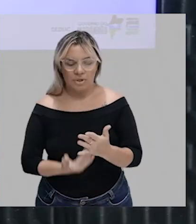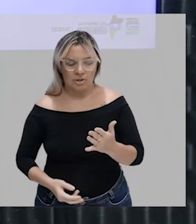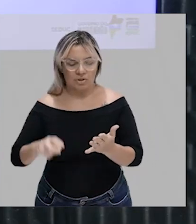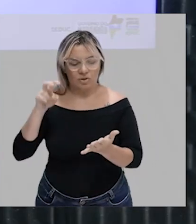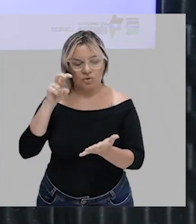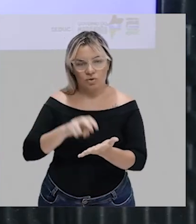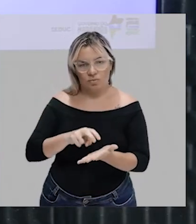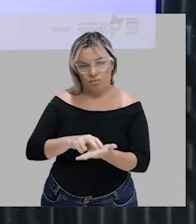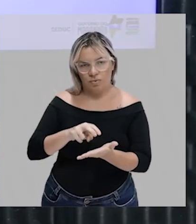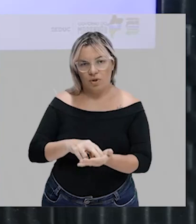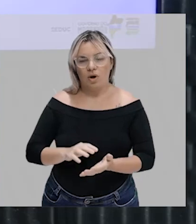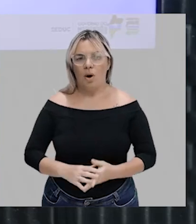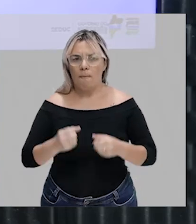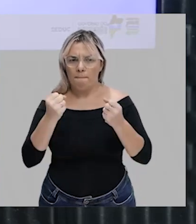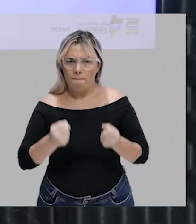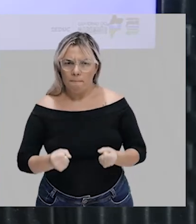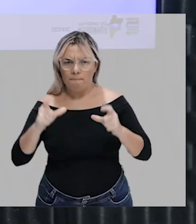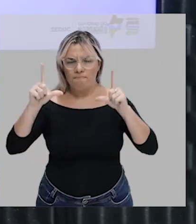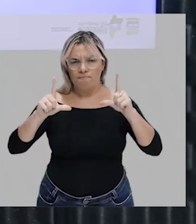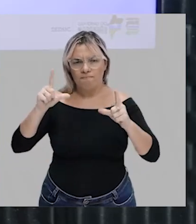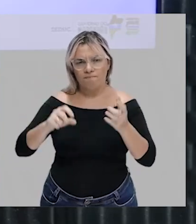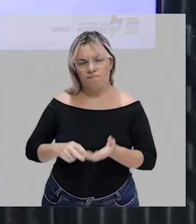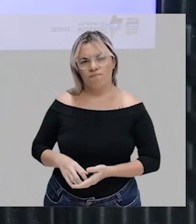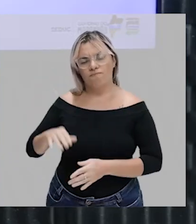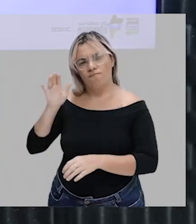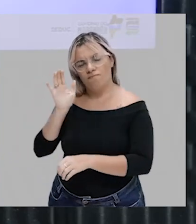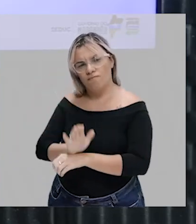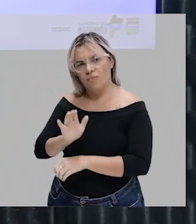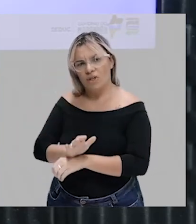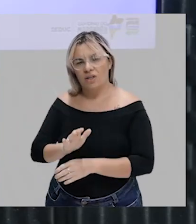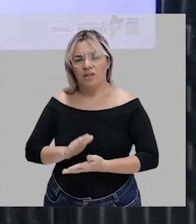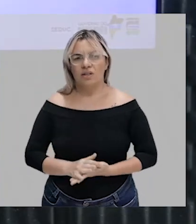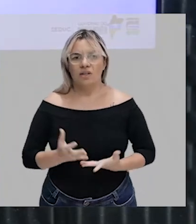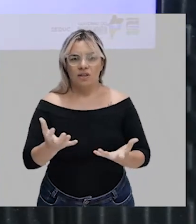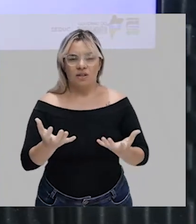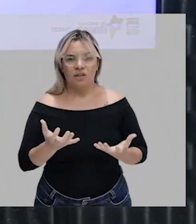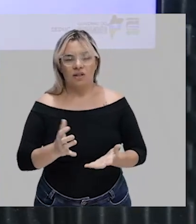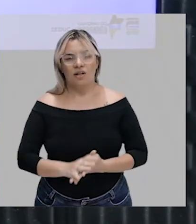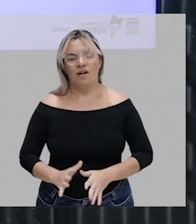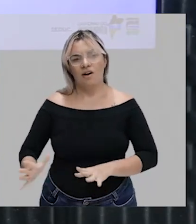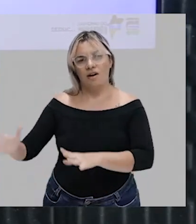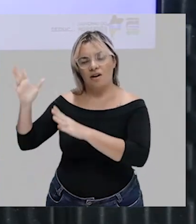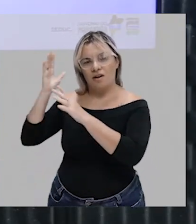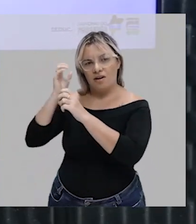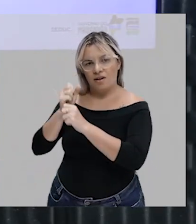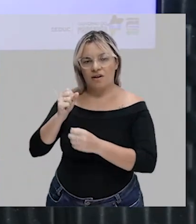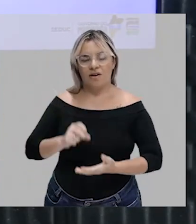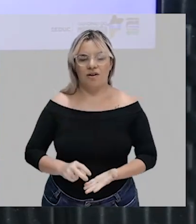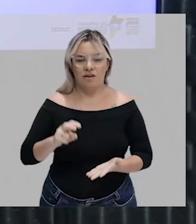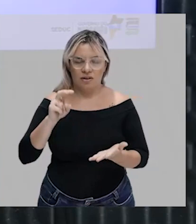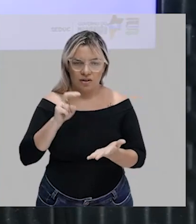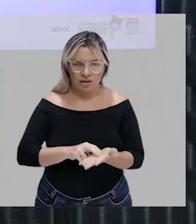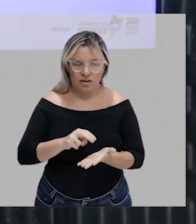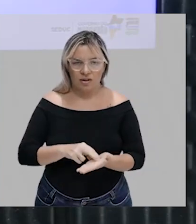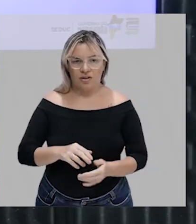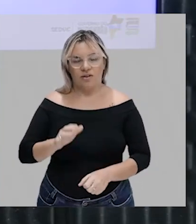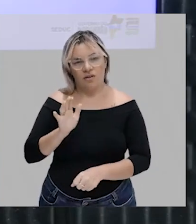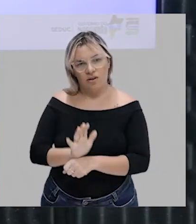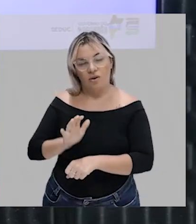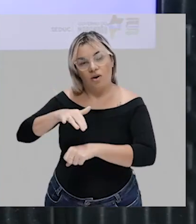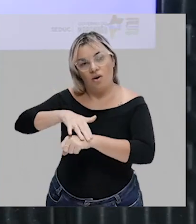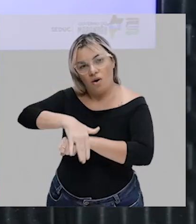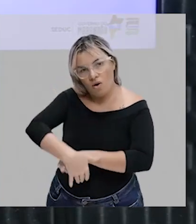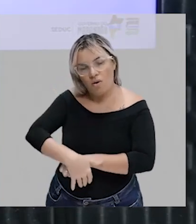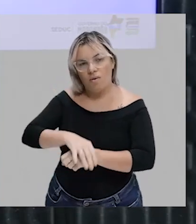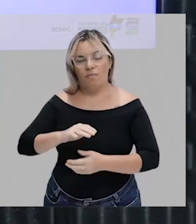revisa, assiste à tarde ou à noite. E se quer revisar a aula de manhã, também faz a mesma coisa à tarde